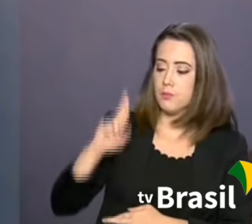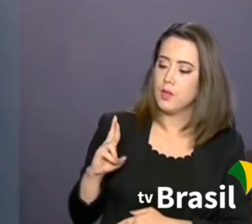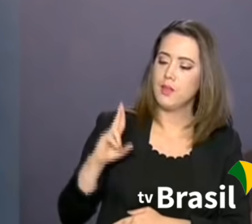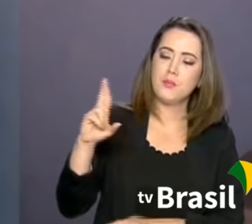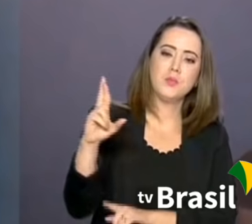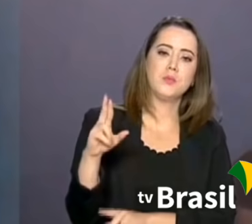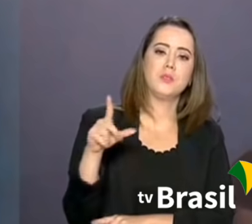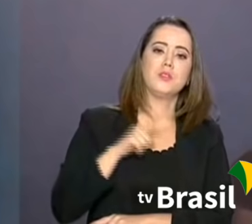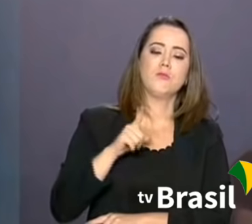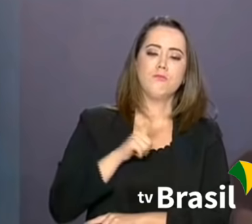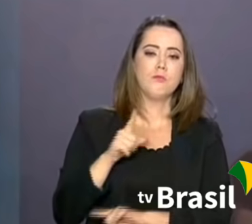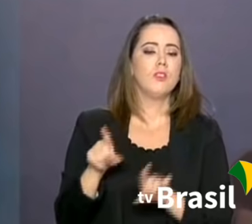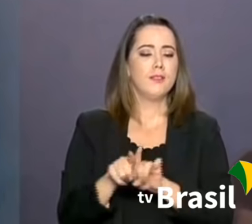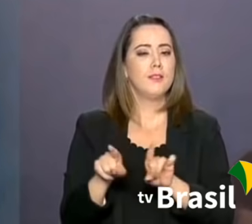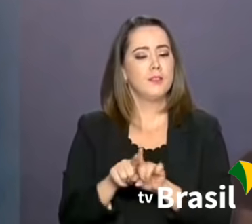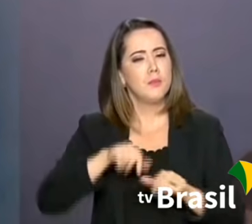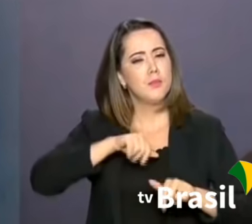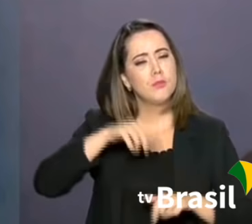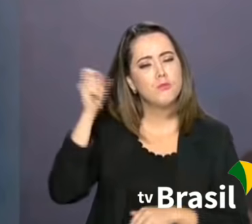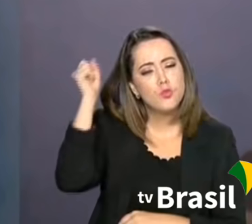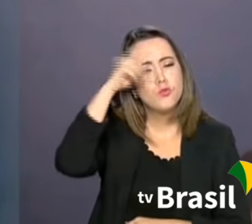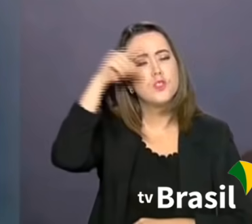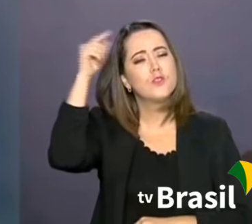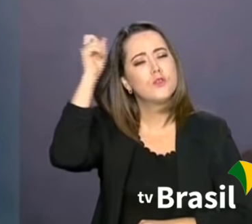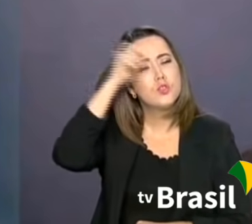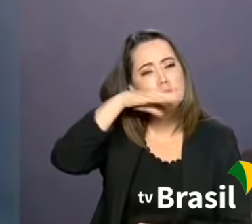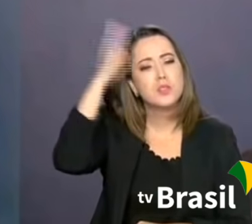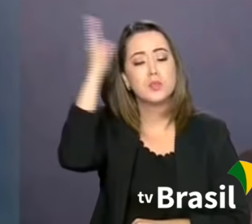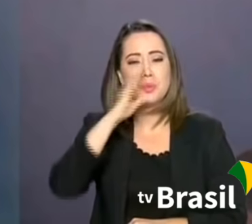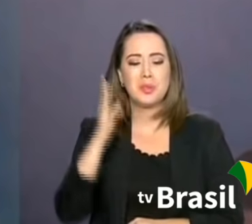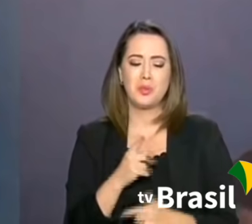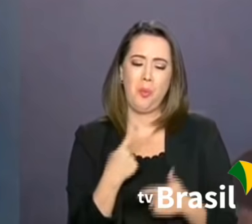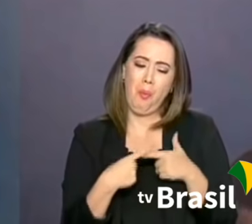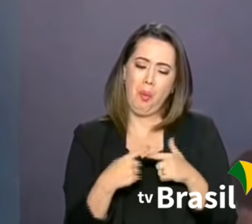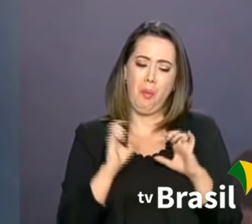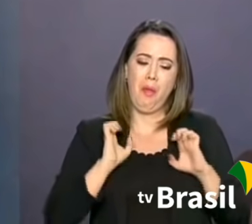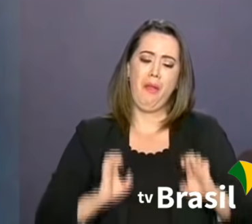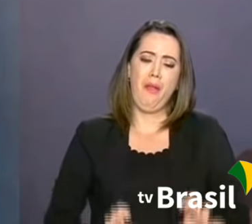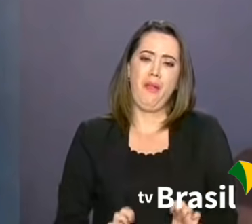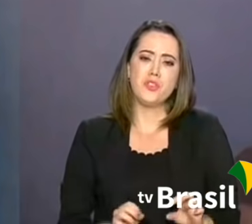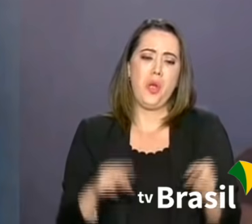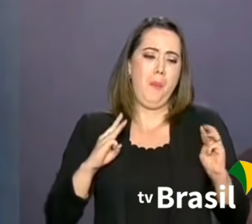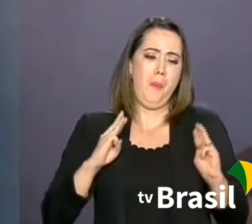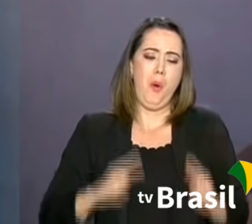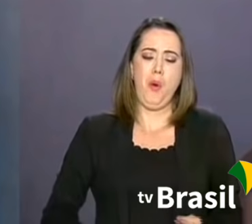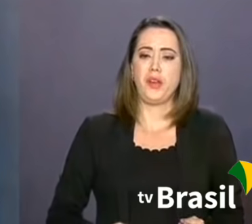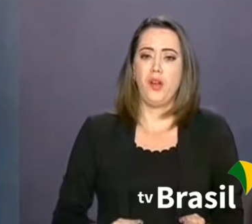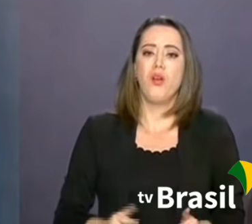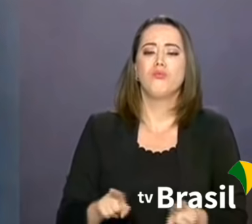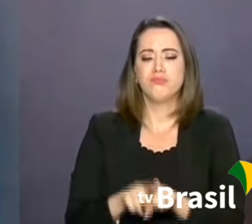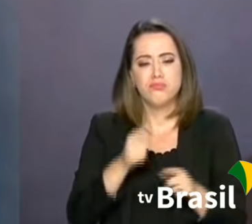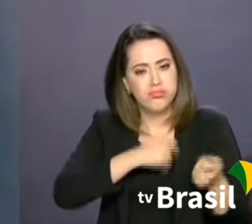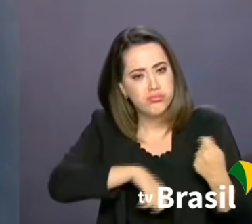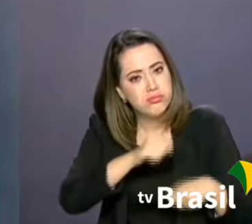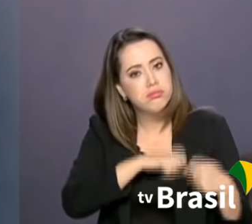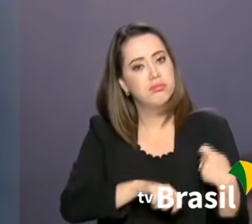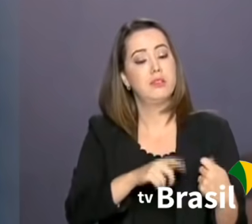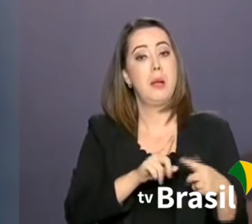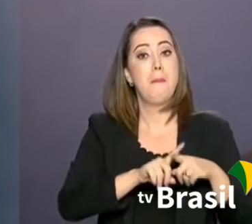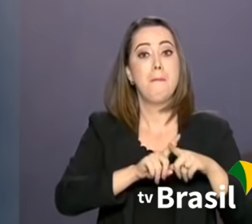das dificuldades que o Brasil atravessava, uma crise ética, moral e econômica, mas